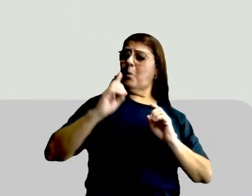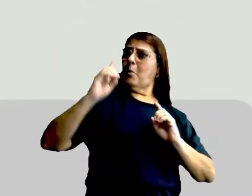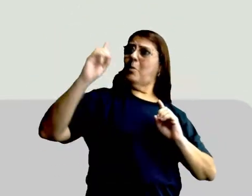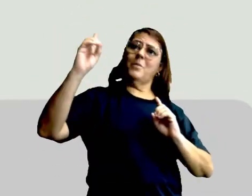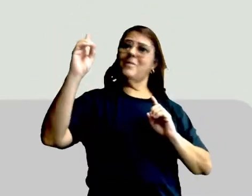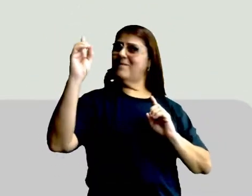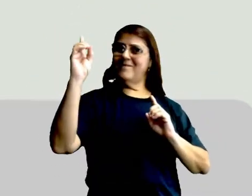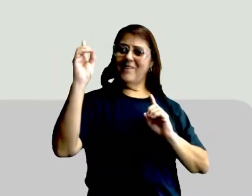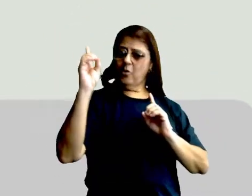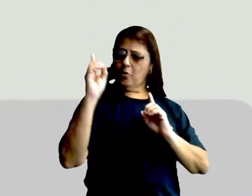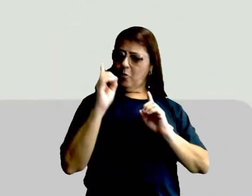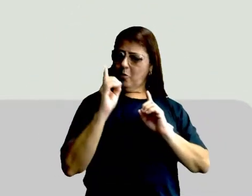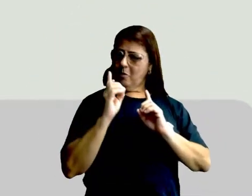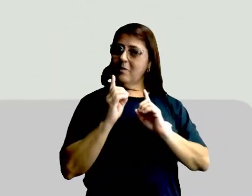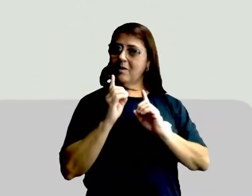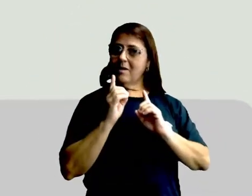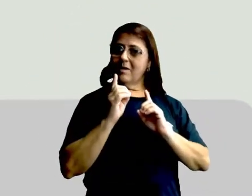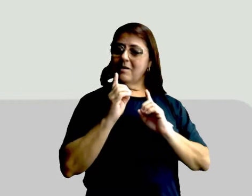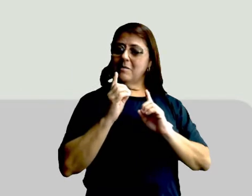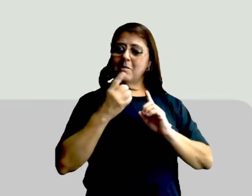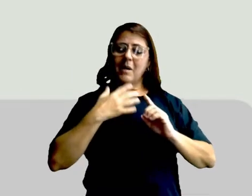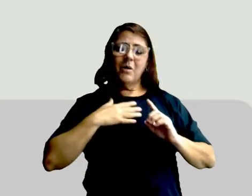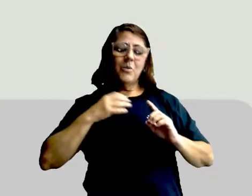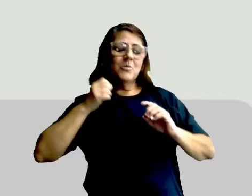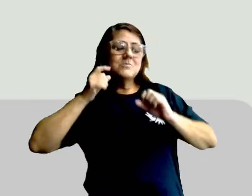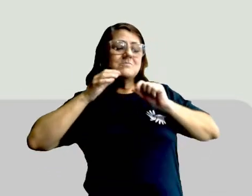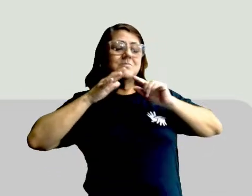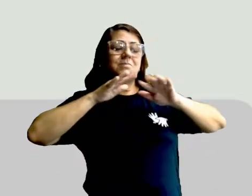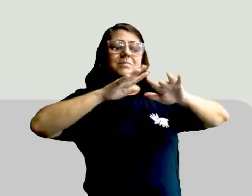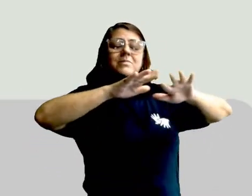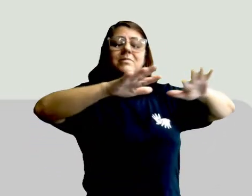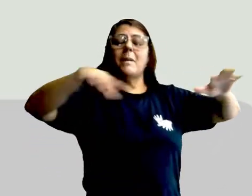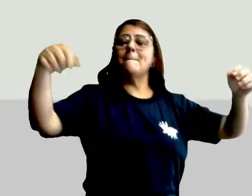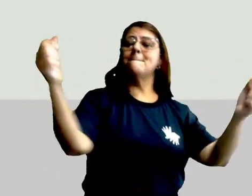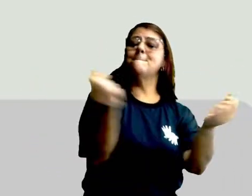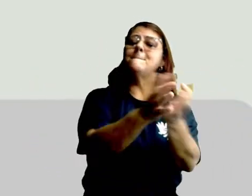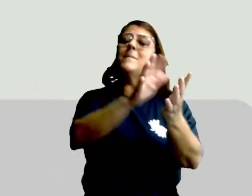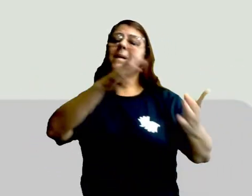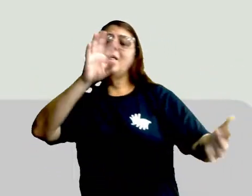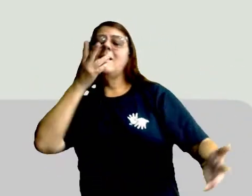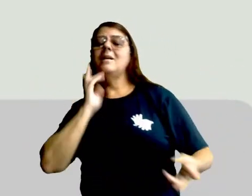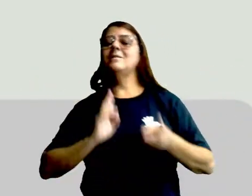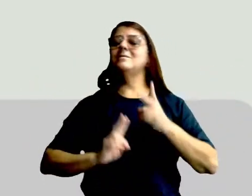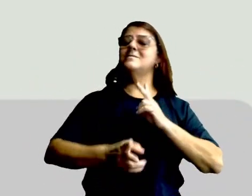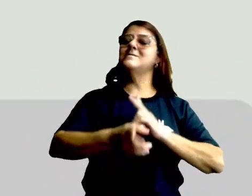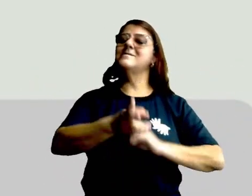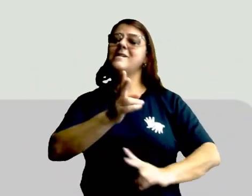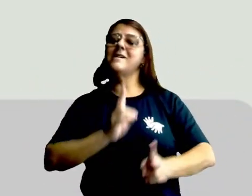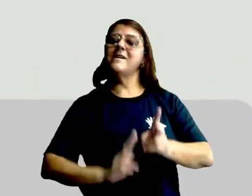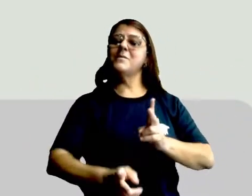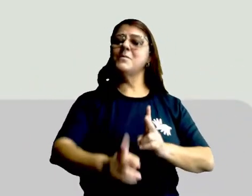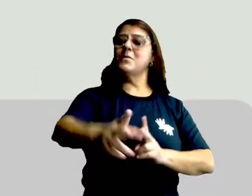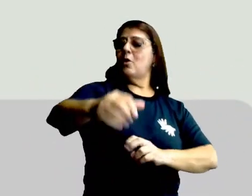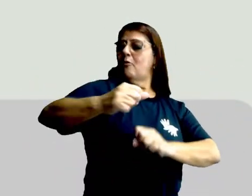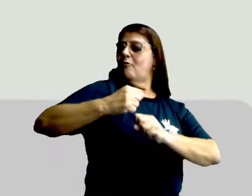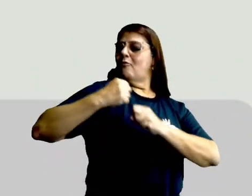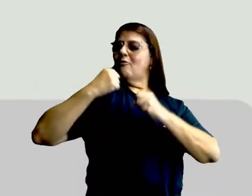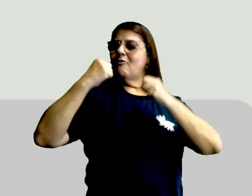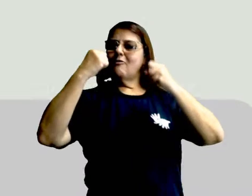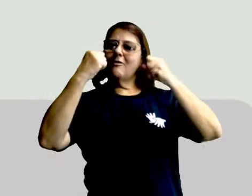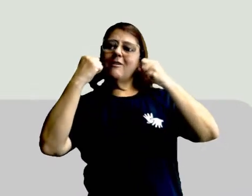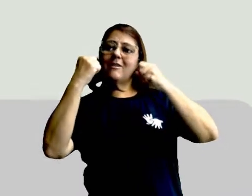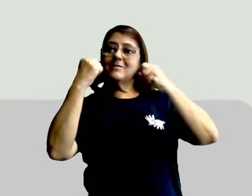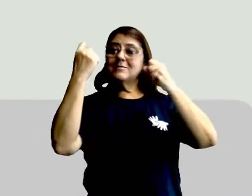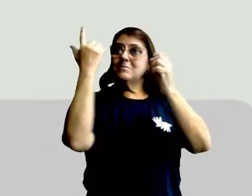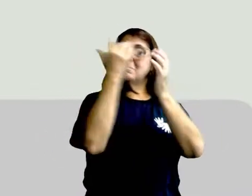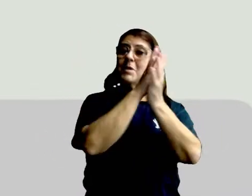minha luz viaja adiante, eu brilho sem parar, sempre forte e constante,